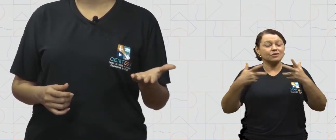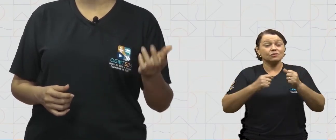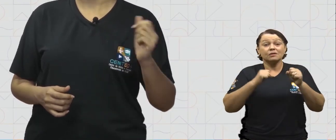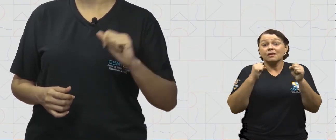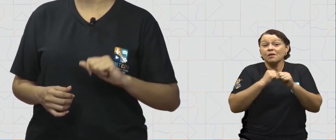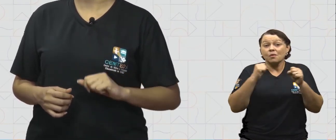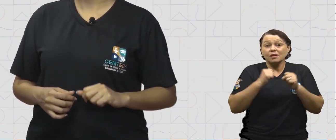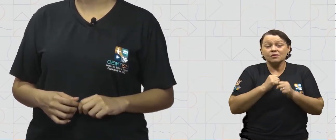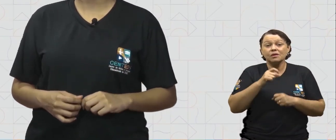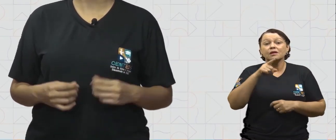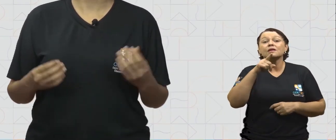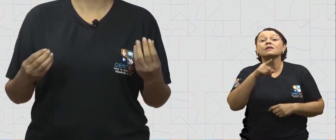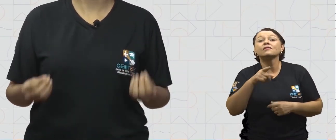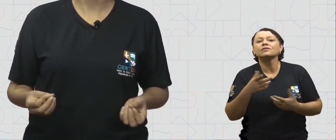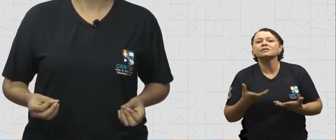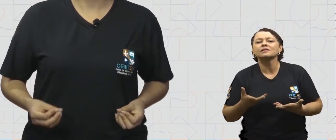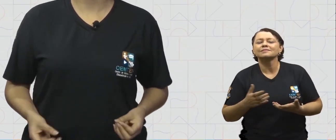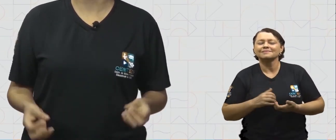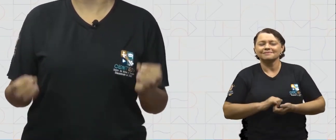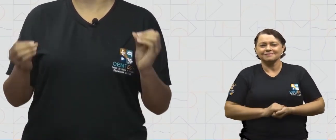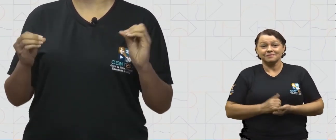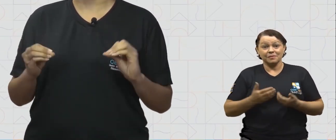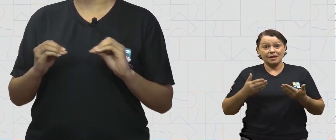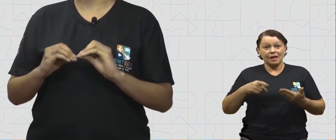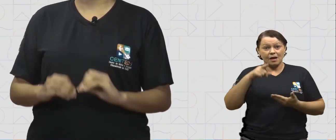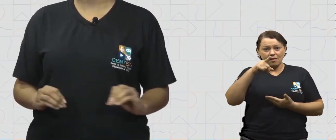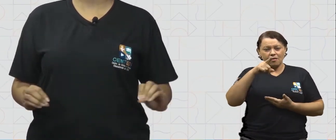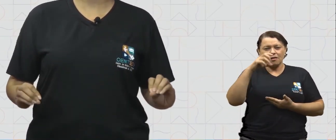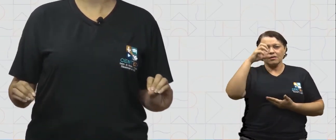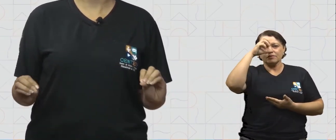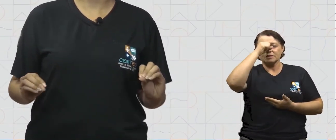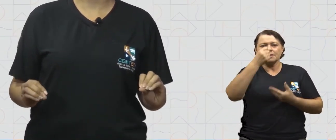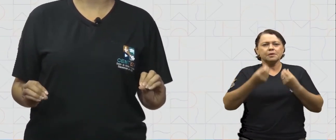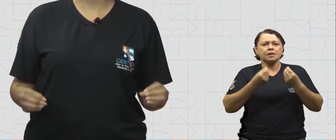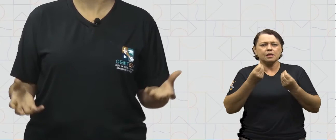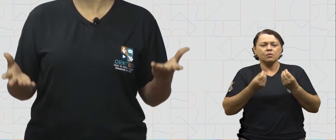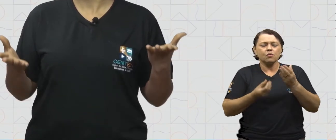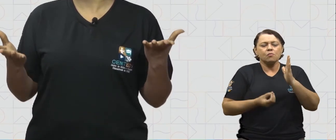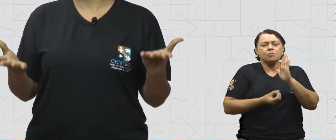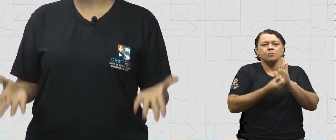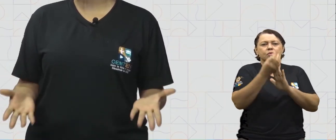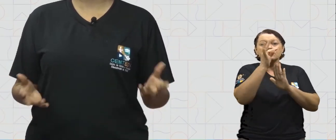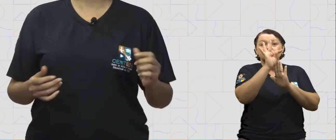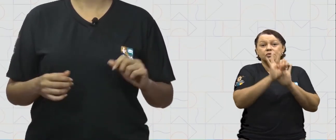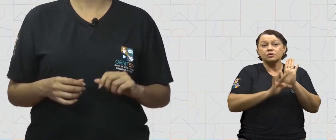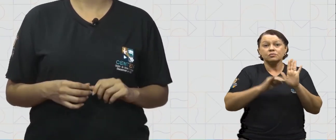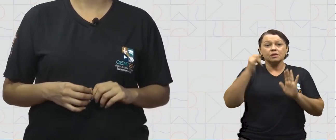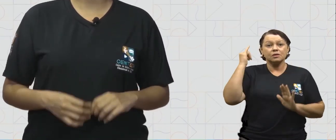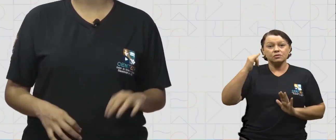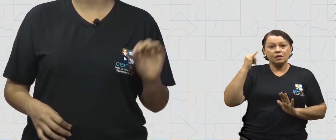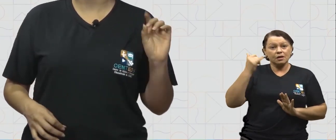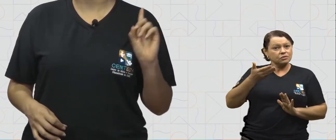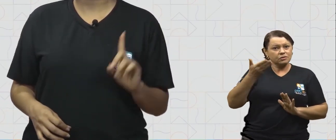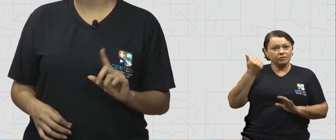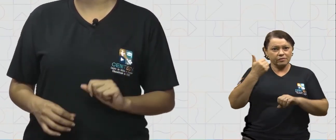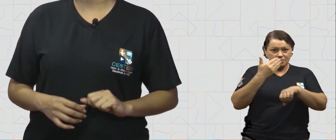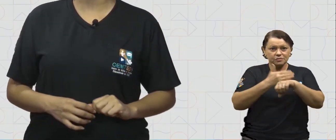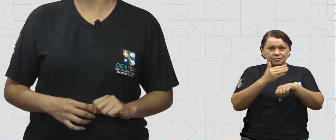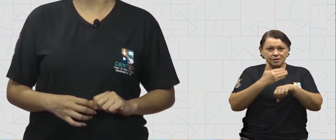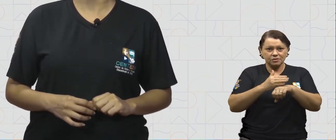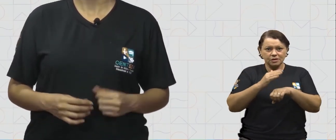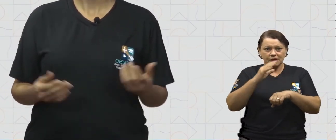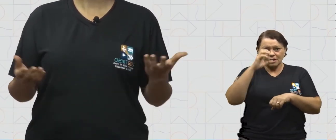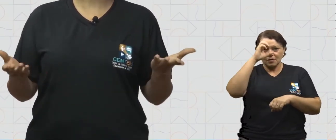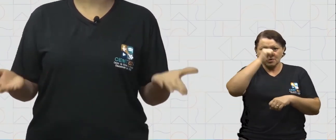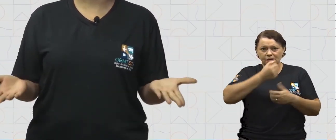você? Mas agora que você aprendeu sobre como produzir narrativas, que tal você exercitar o que aprendeu na aula